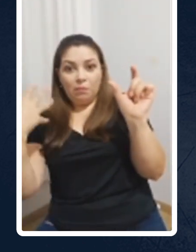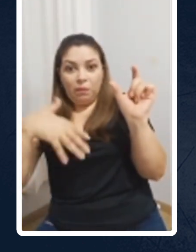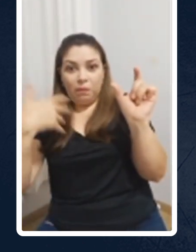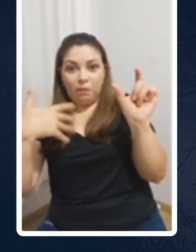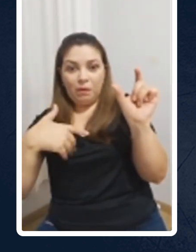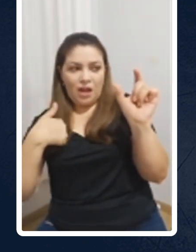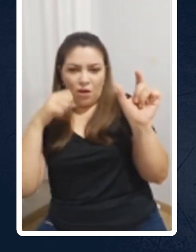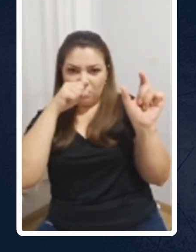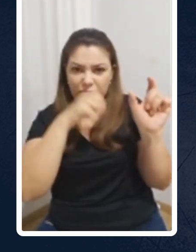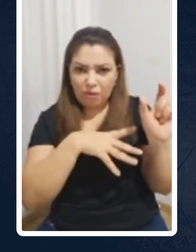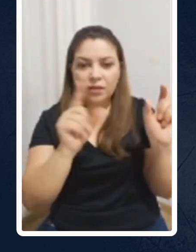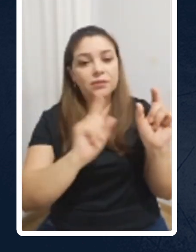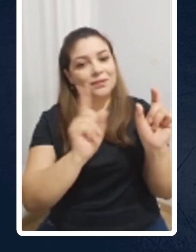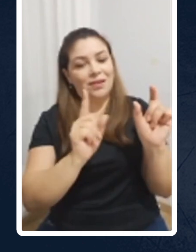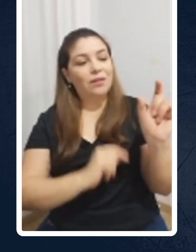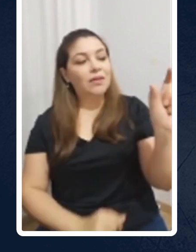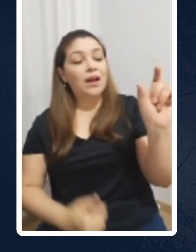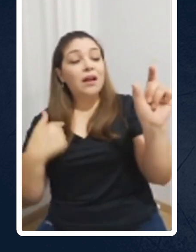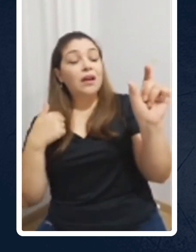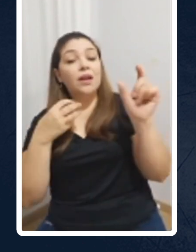o interesse da pessoa.